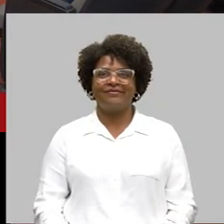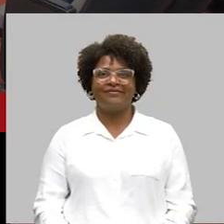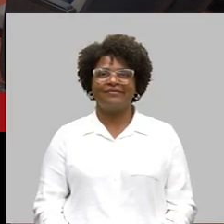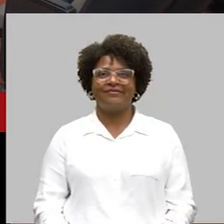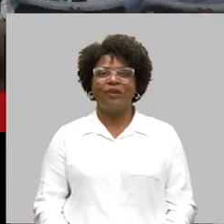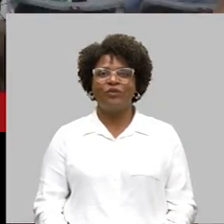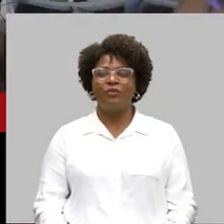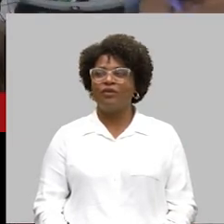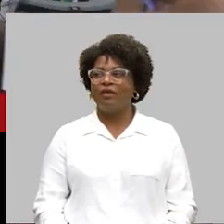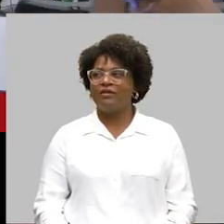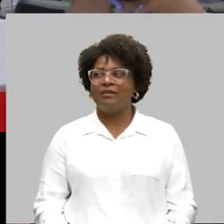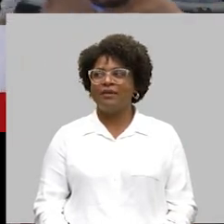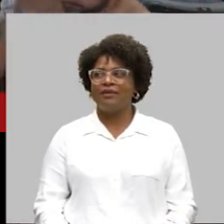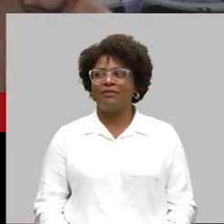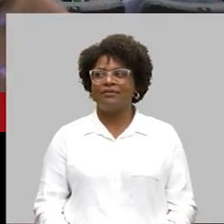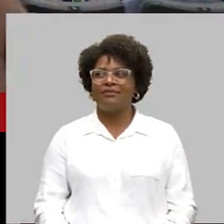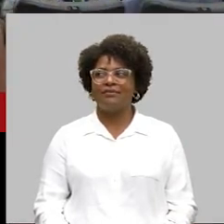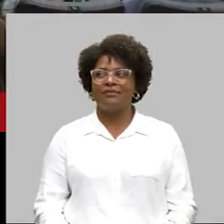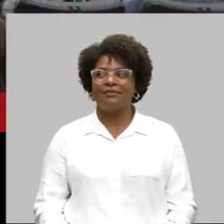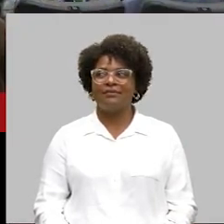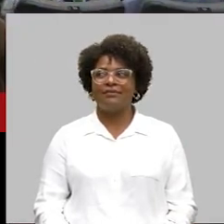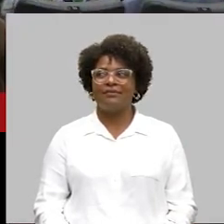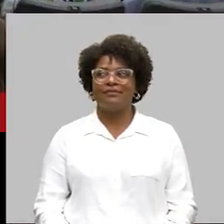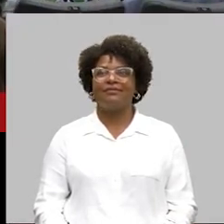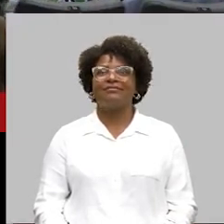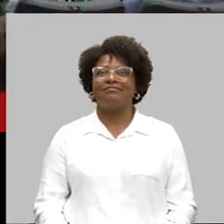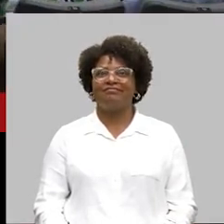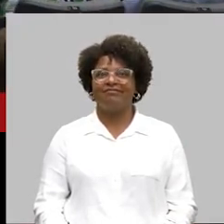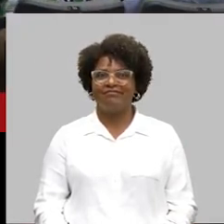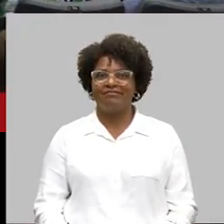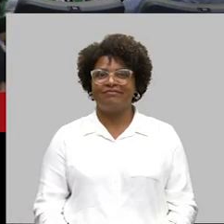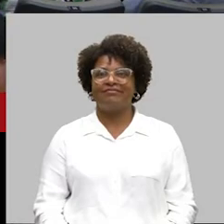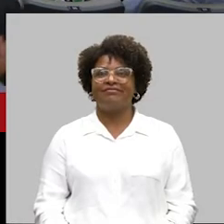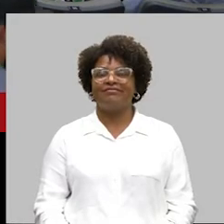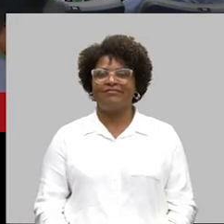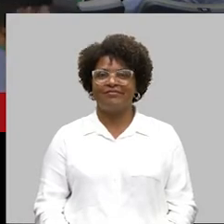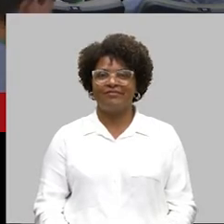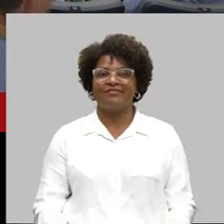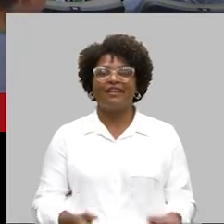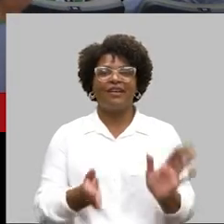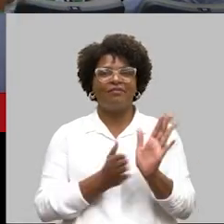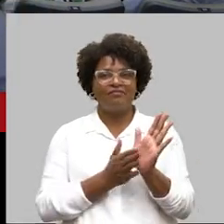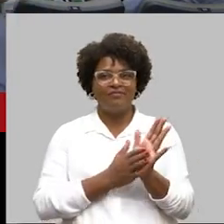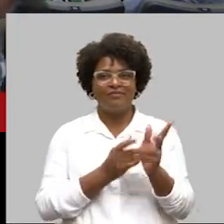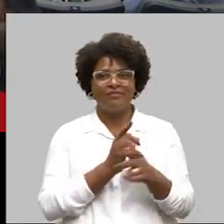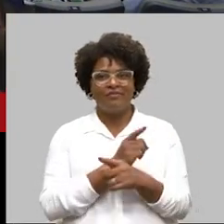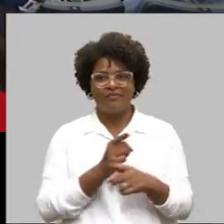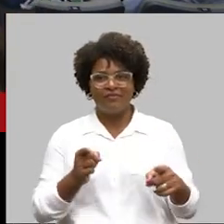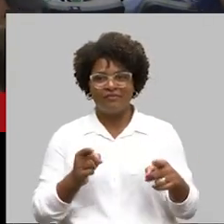falando sobre assuntos ligados a essa questão Agora sim Senhores